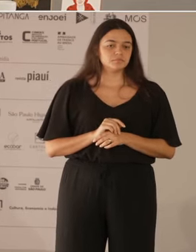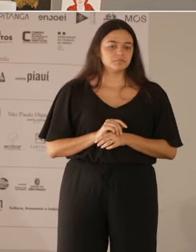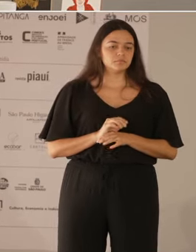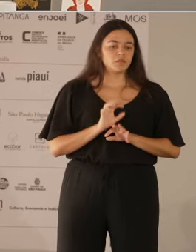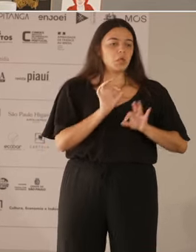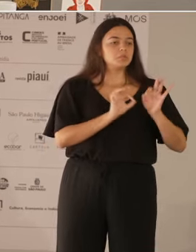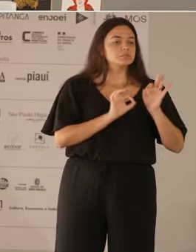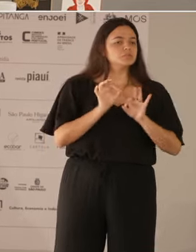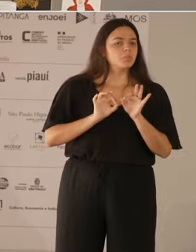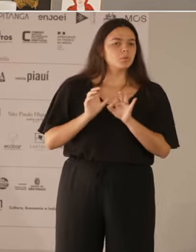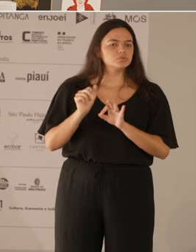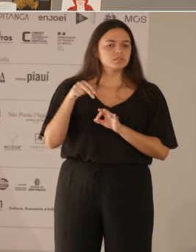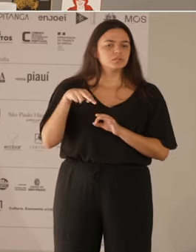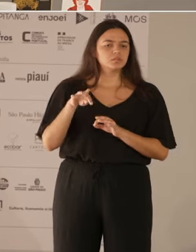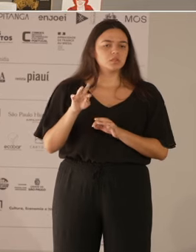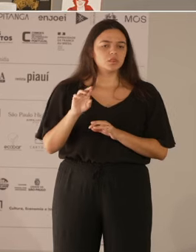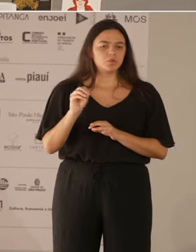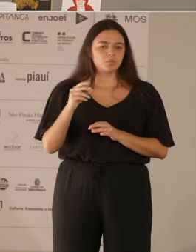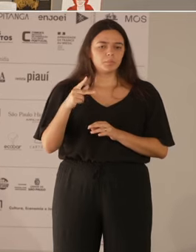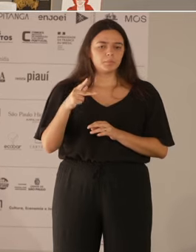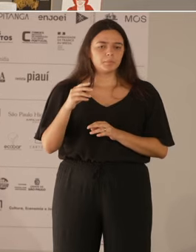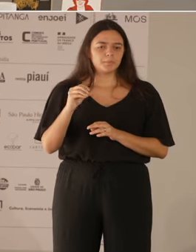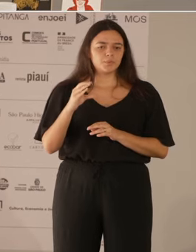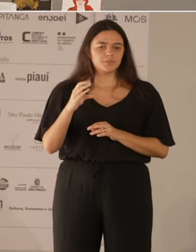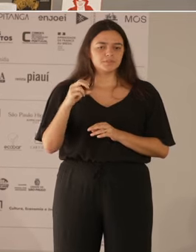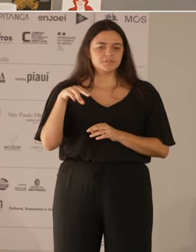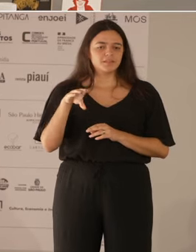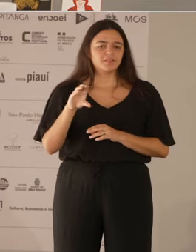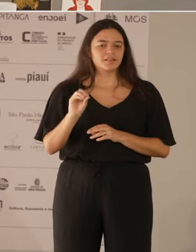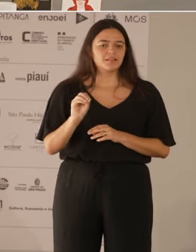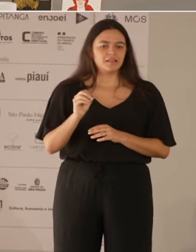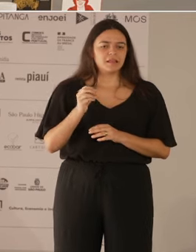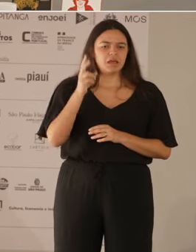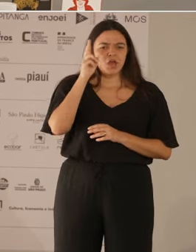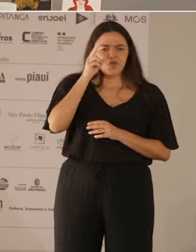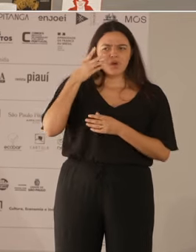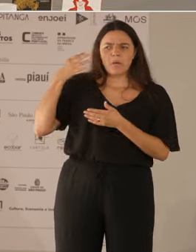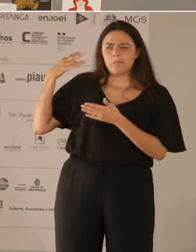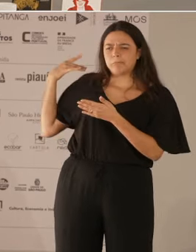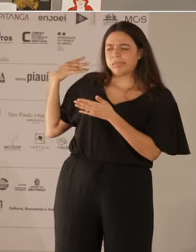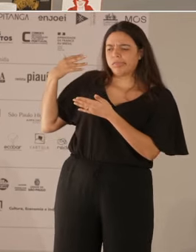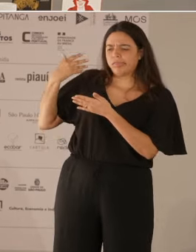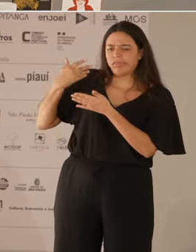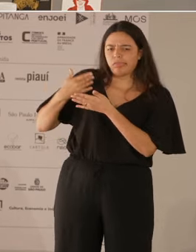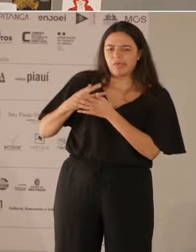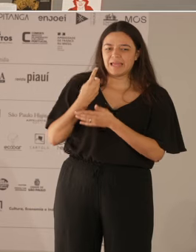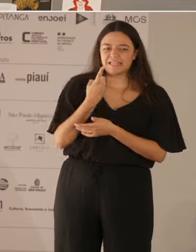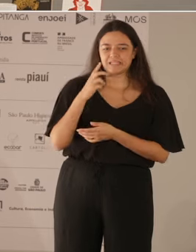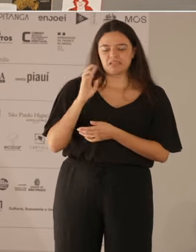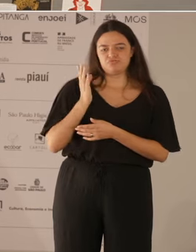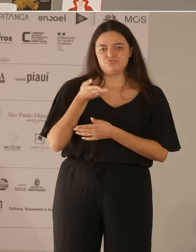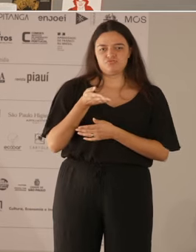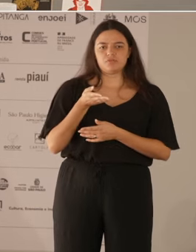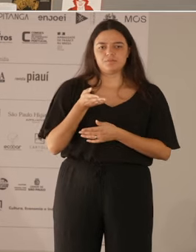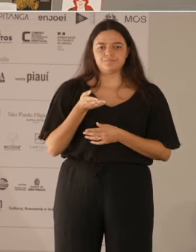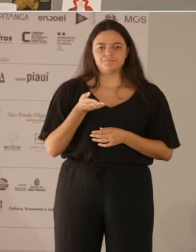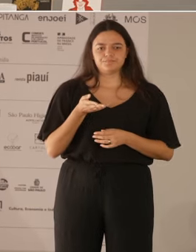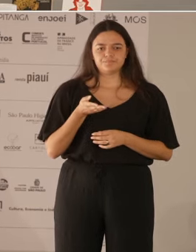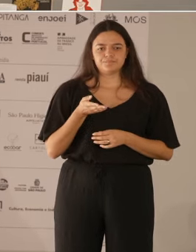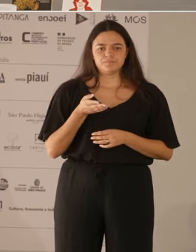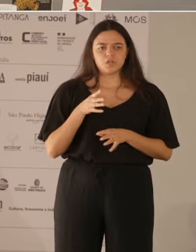antropoceno, vocês talvez tenham visto, houve recentemente, é uma história que se arrasta aí há uns 15 anos já, se